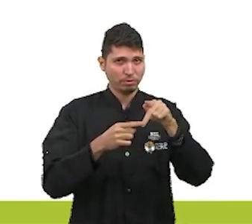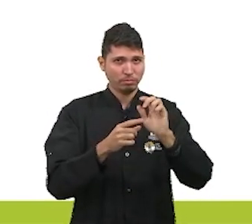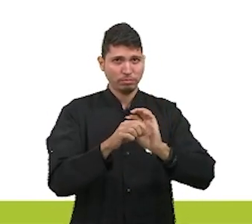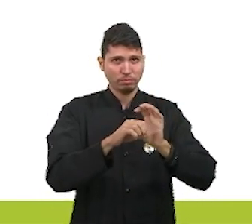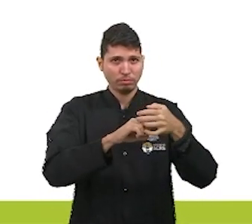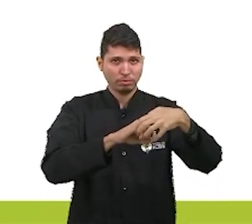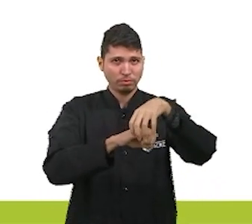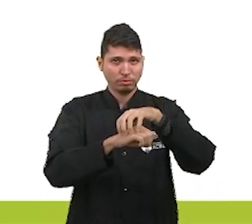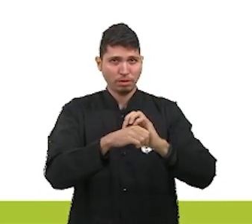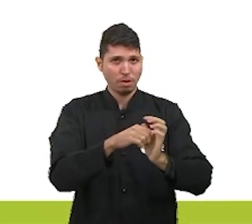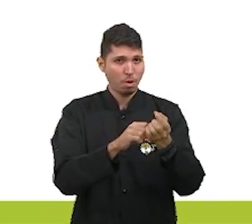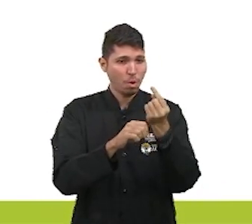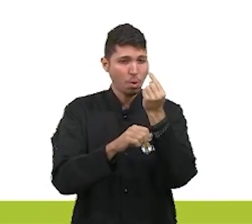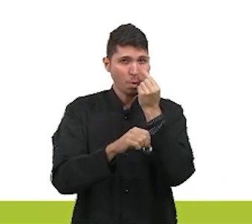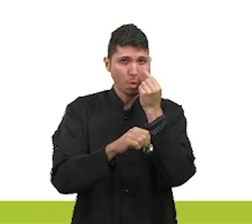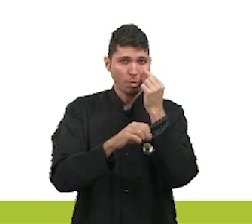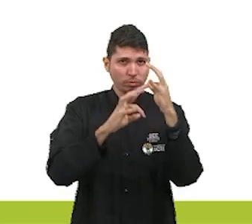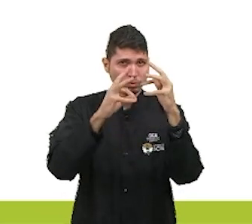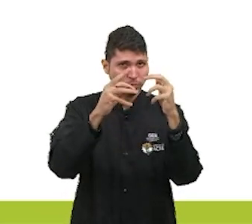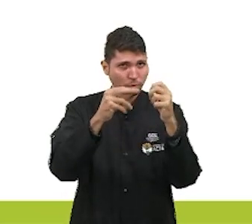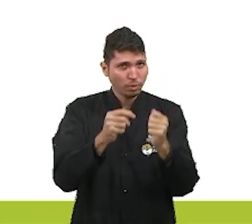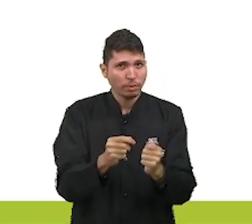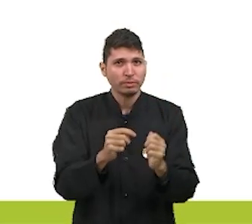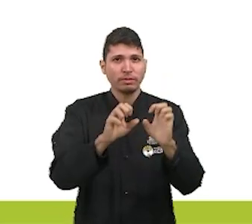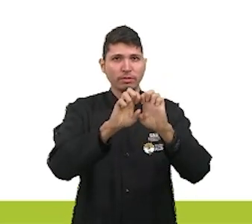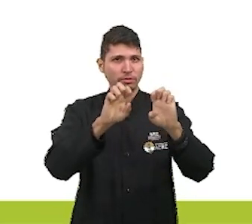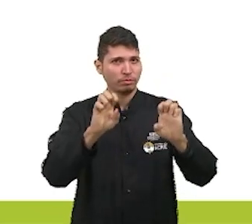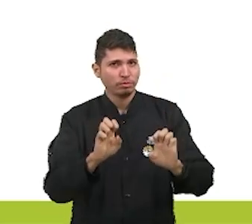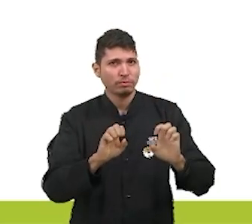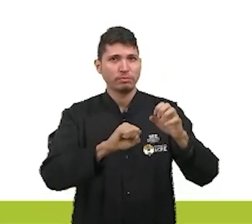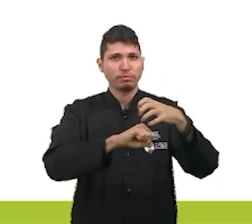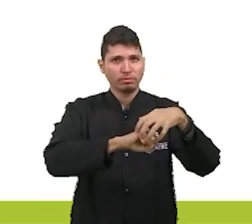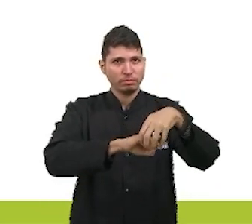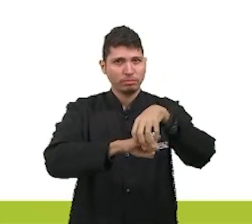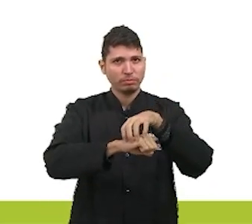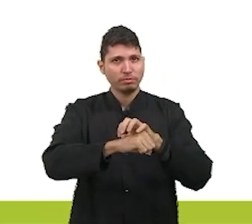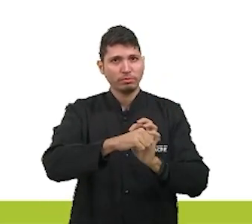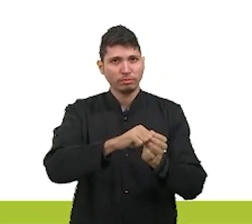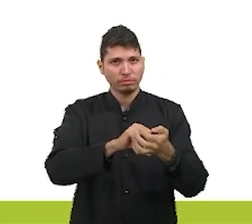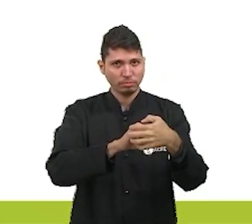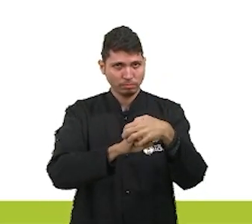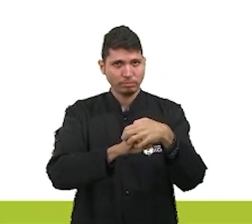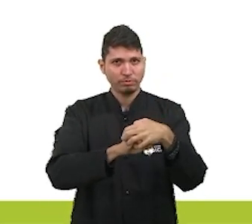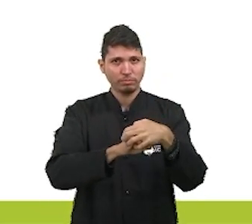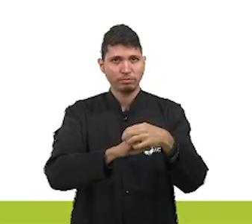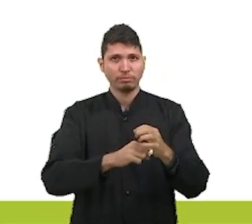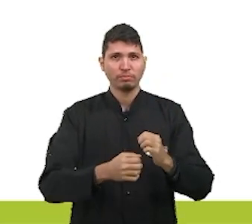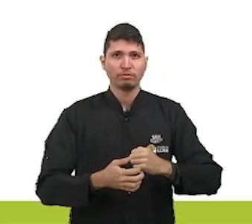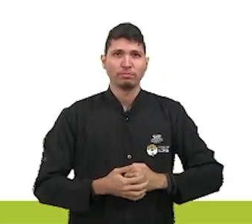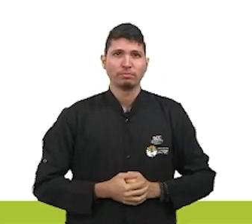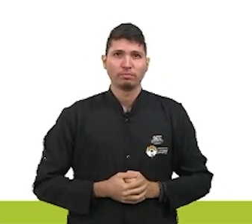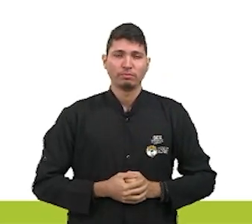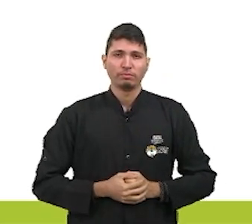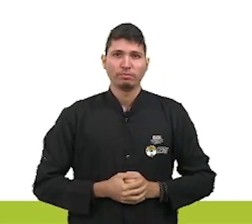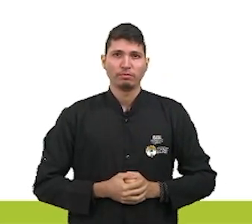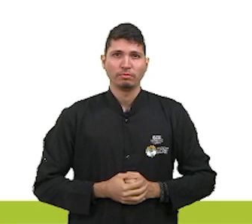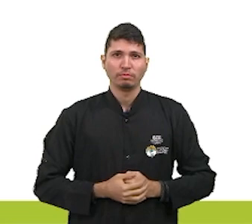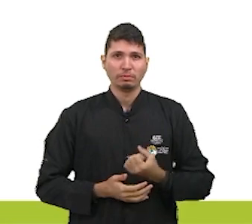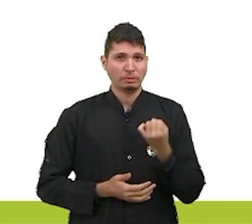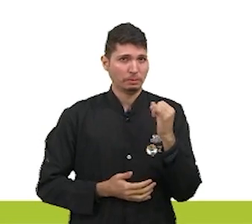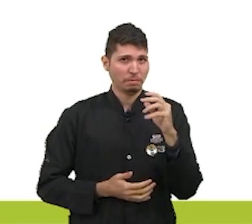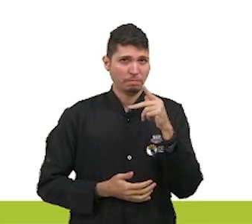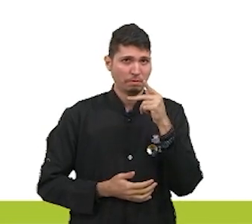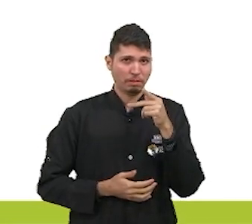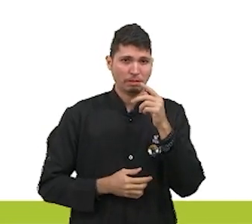molécula, analisa toda a estrutura molecular do composto. Falou de polaridade